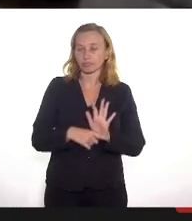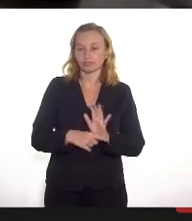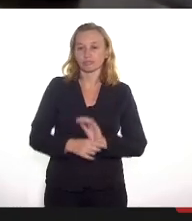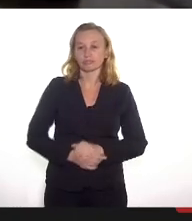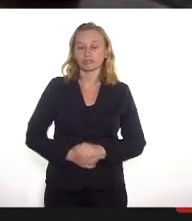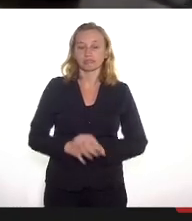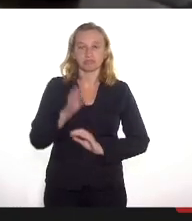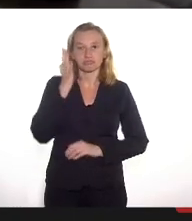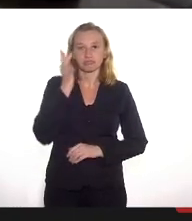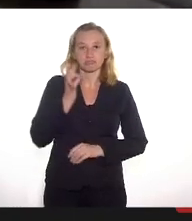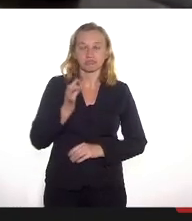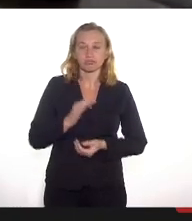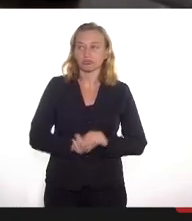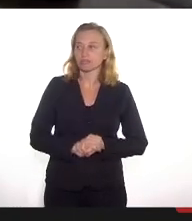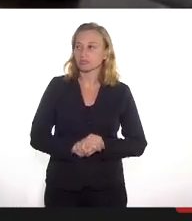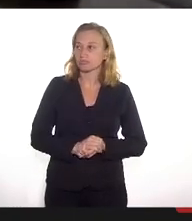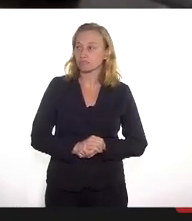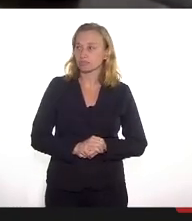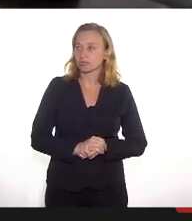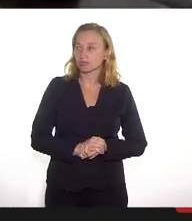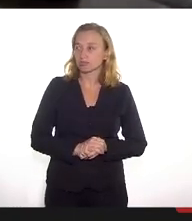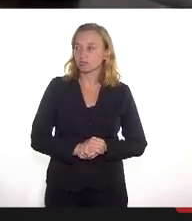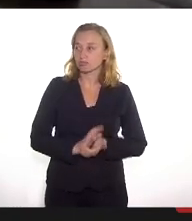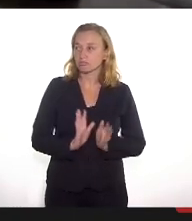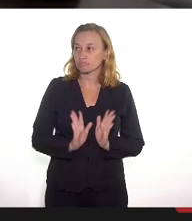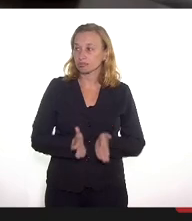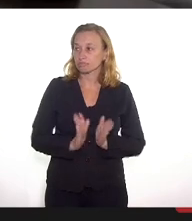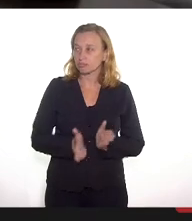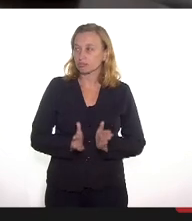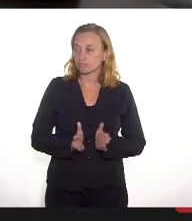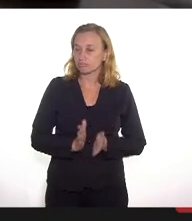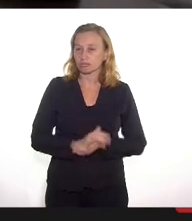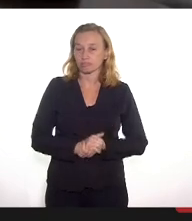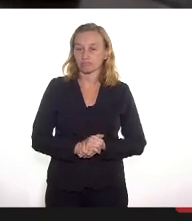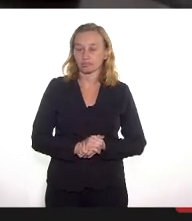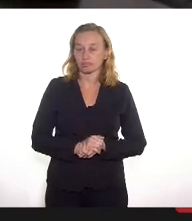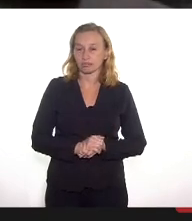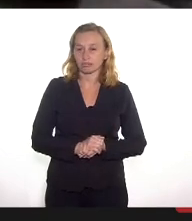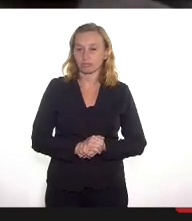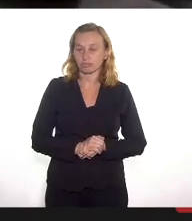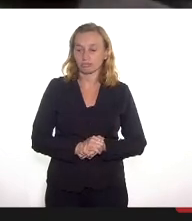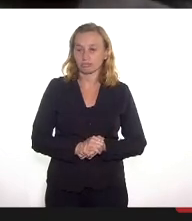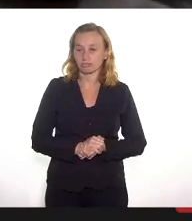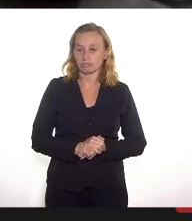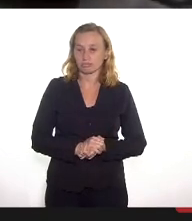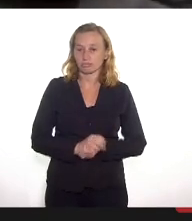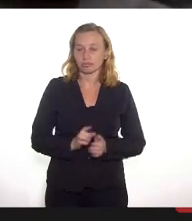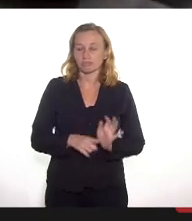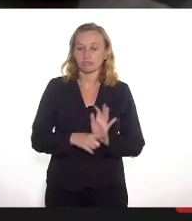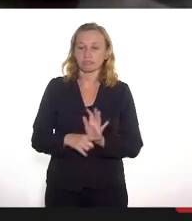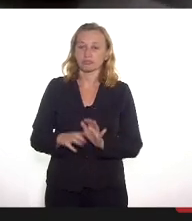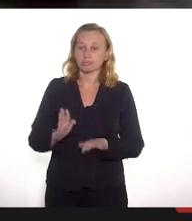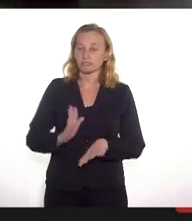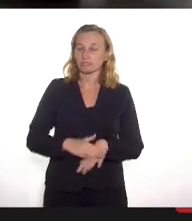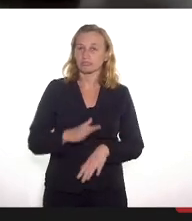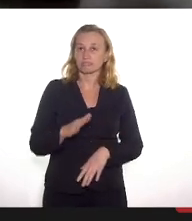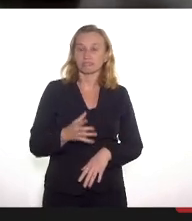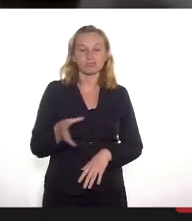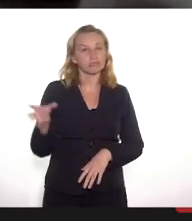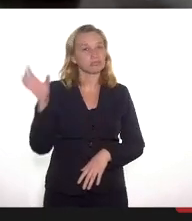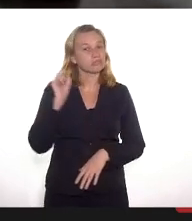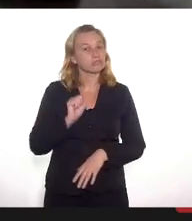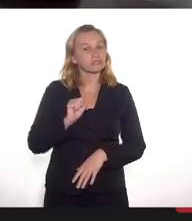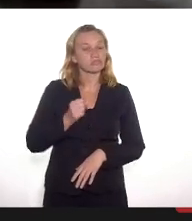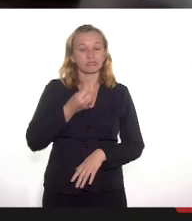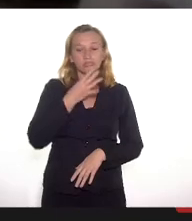de alguma forma não sei o que o que seria hoje acrescentar é mais quando a gente eu